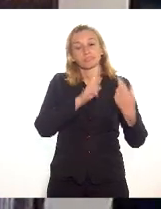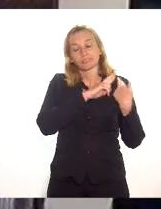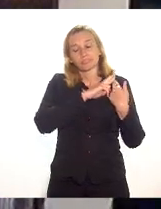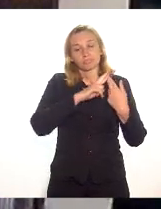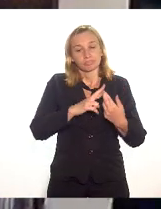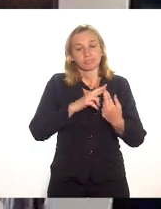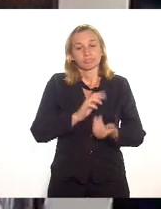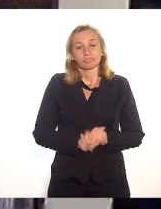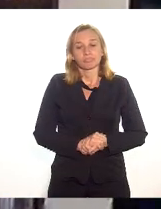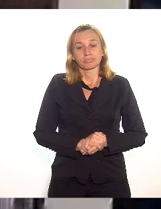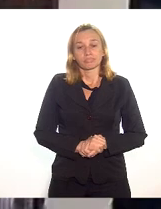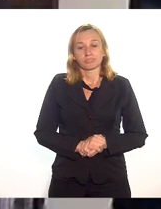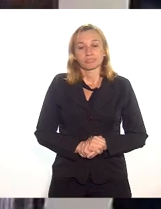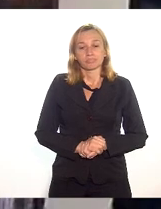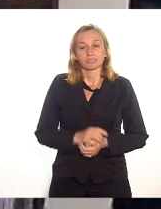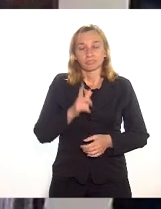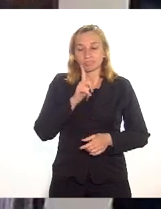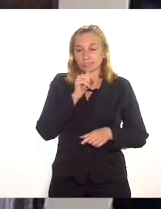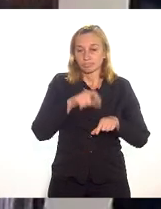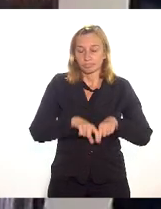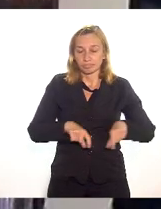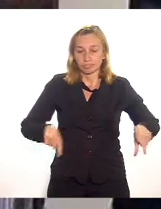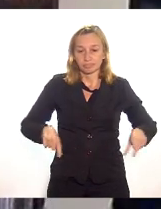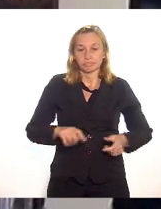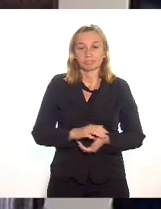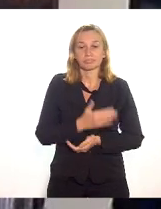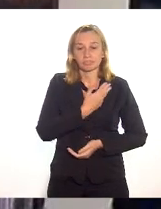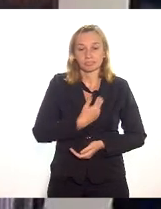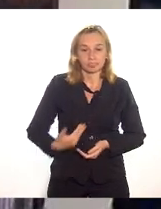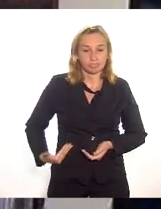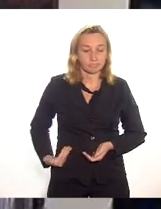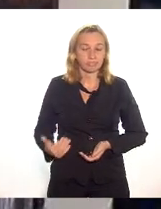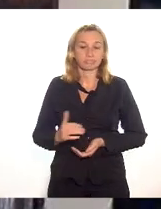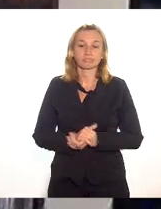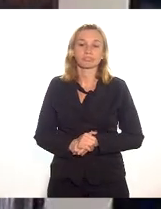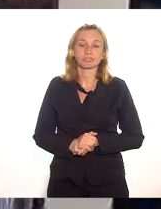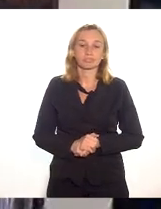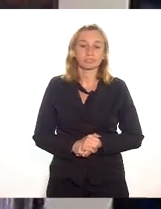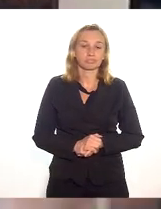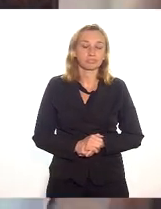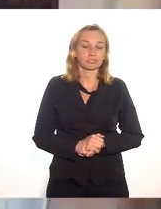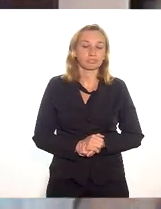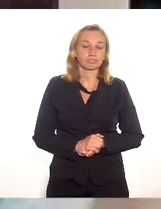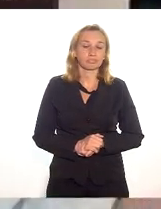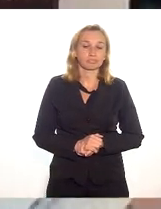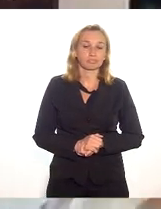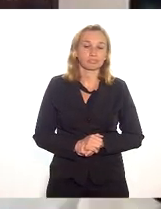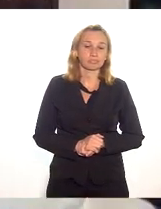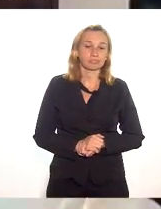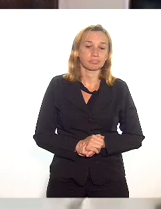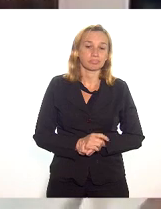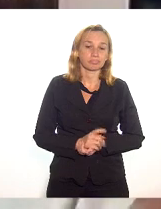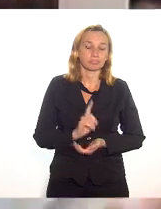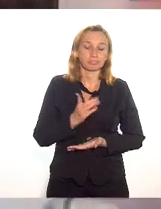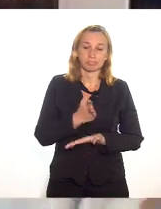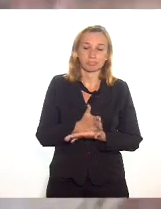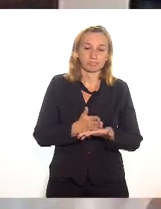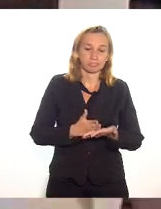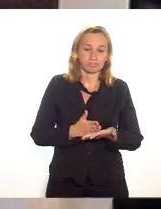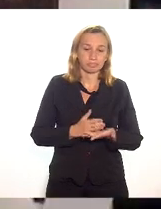responsável pelo saneamento básico pública, indivisível e